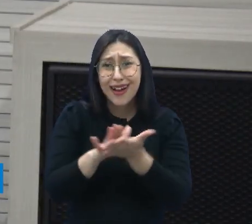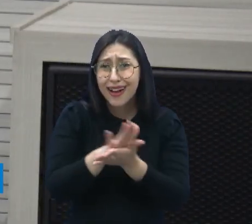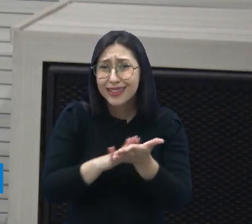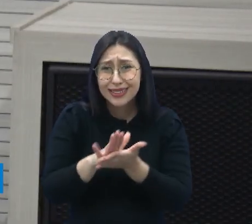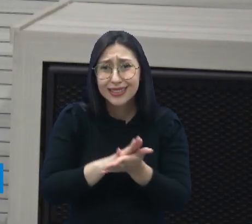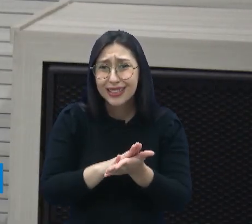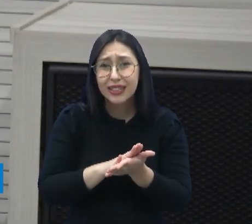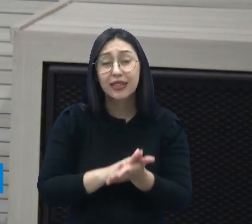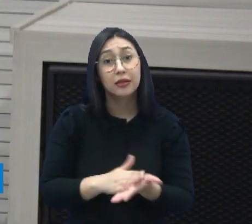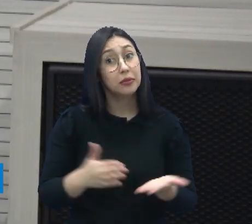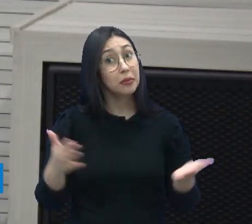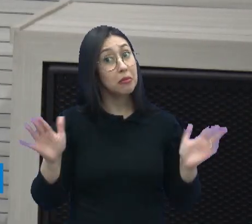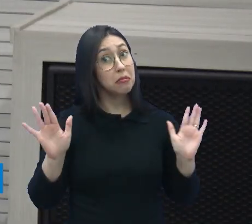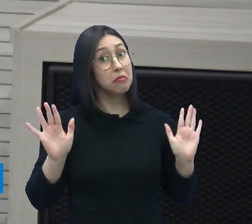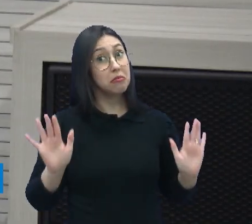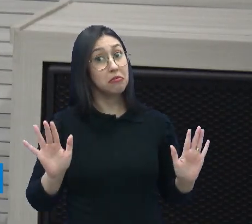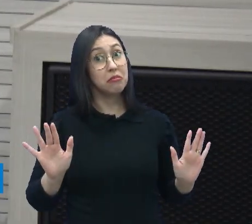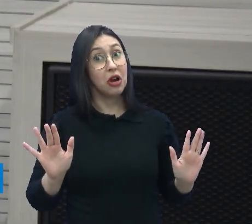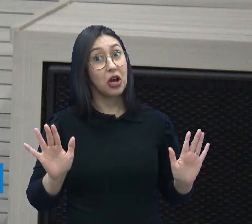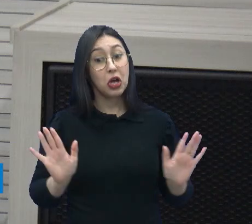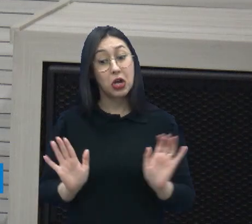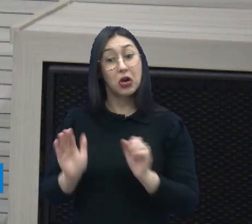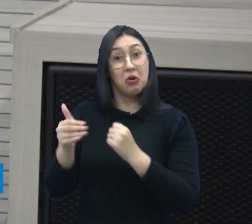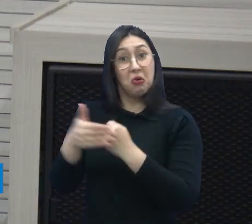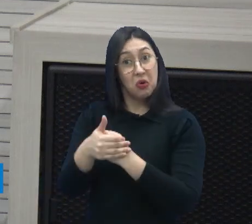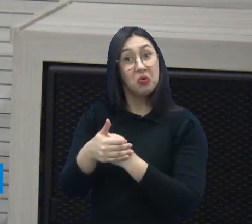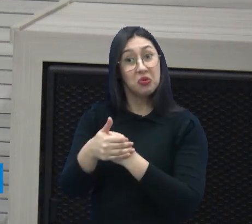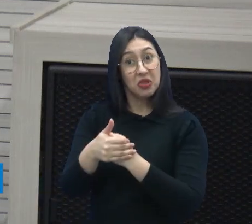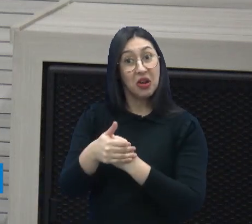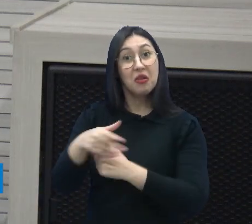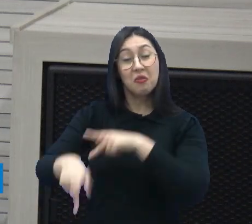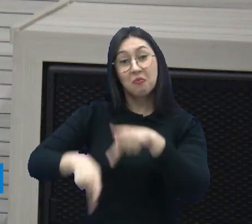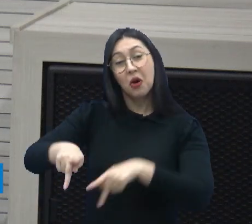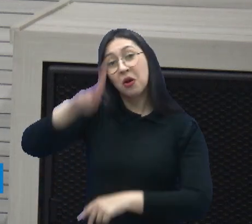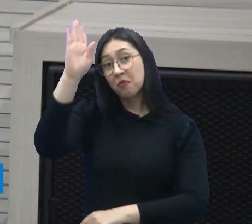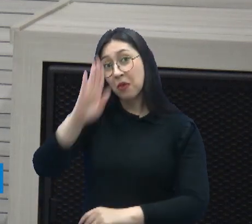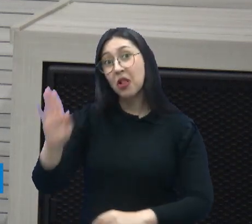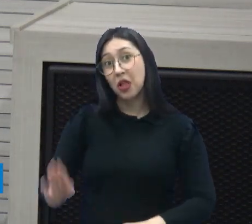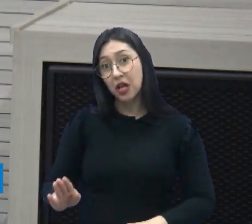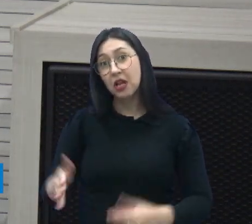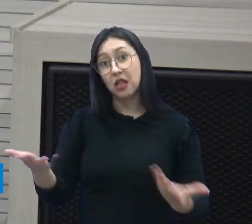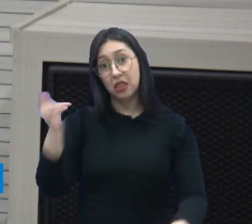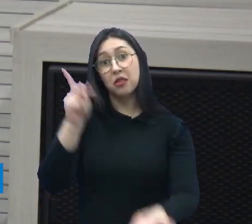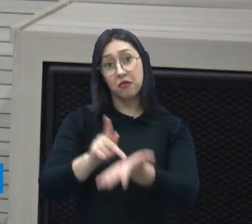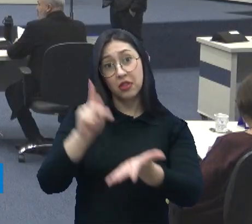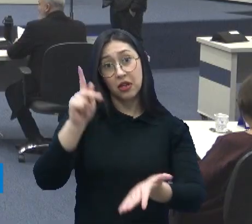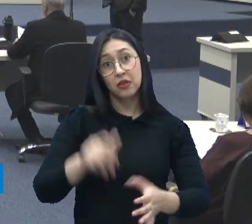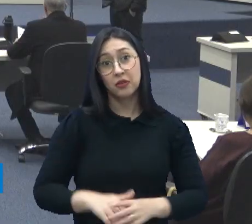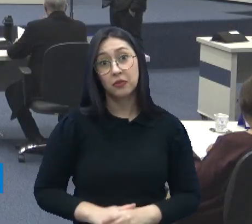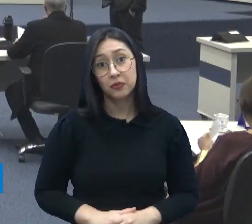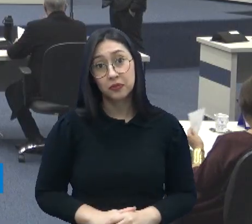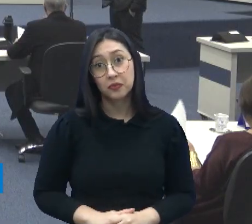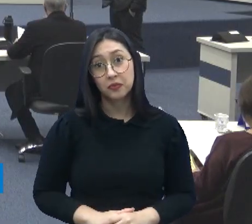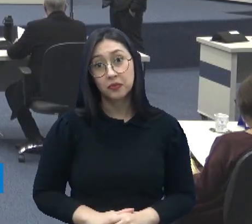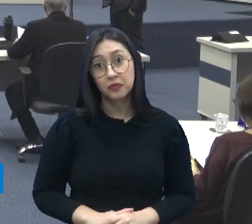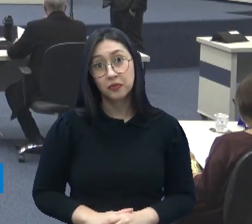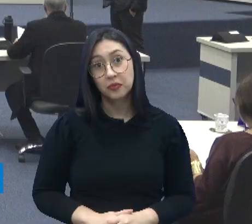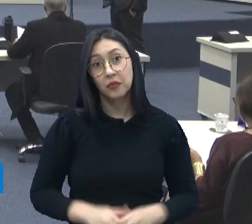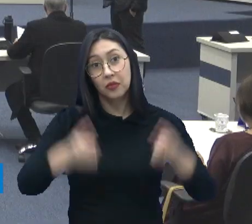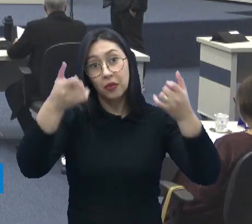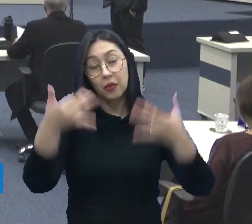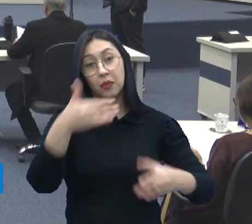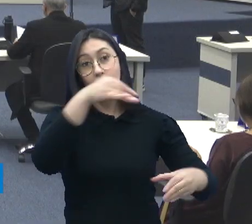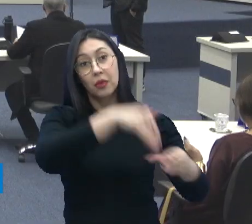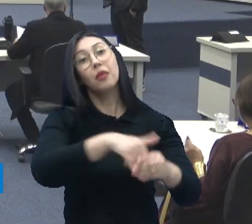domingo. Pelo contrário, ela escondeu o povo brasileiro se manifestando. Essa é a verdade. Justificativa de